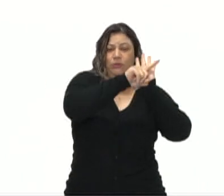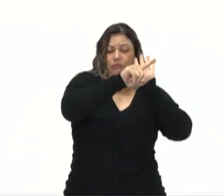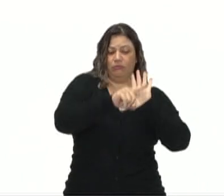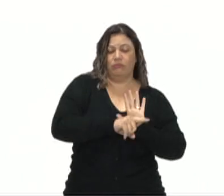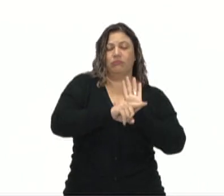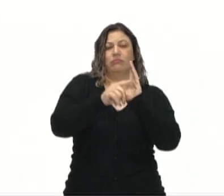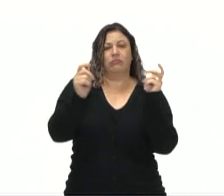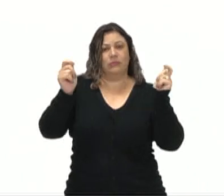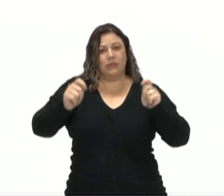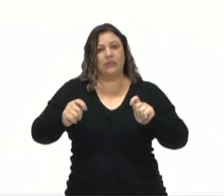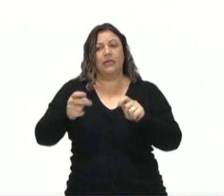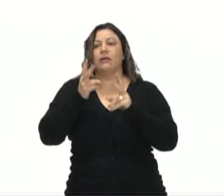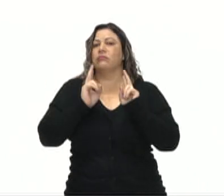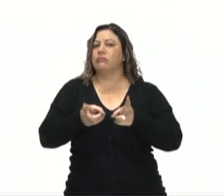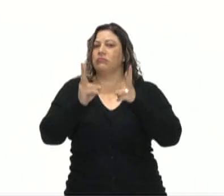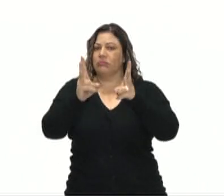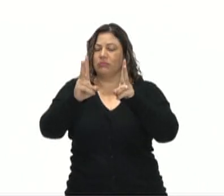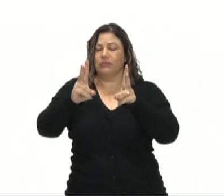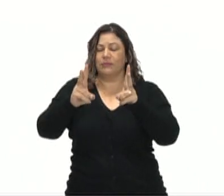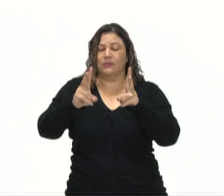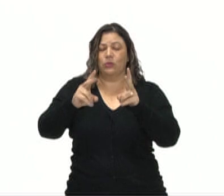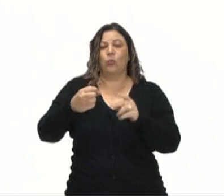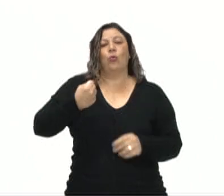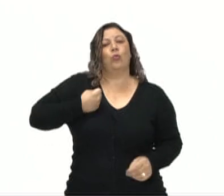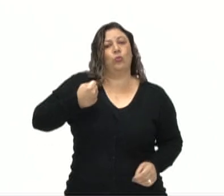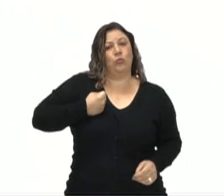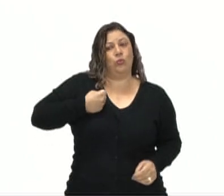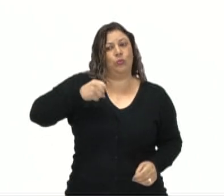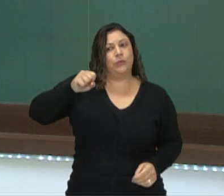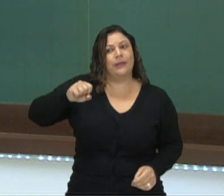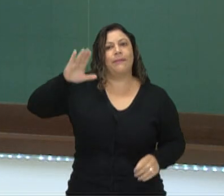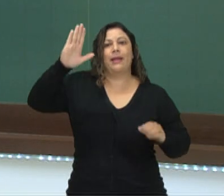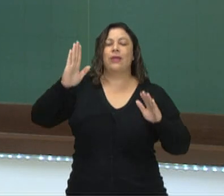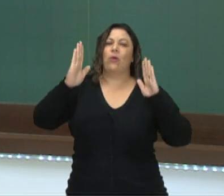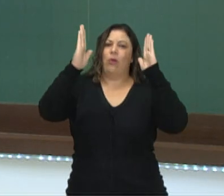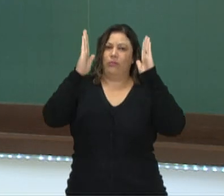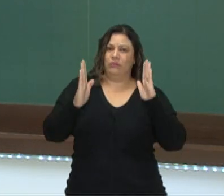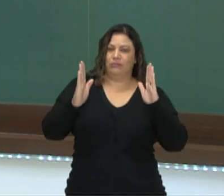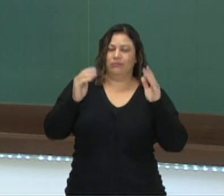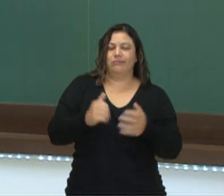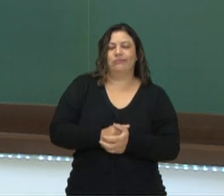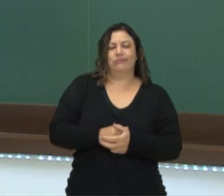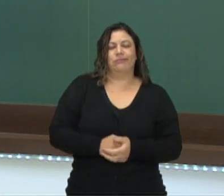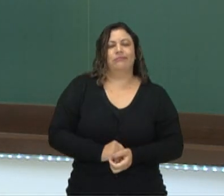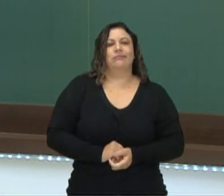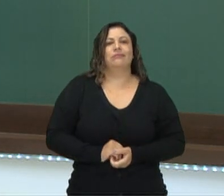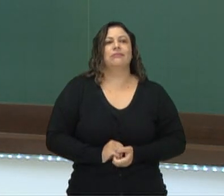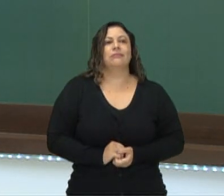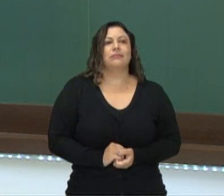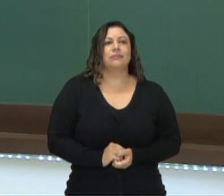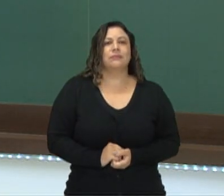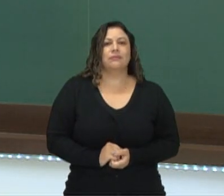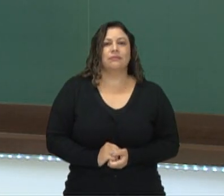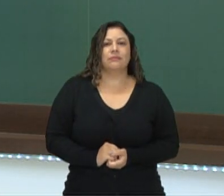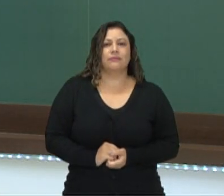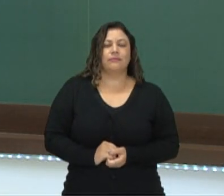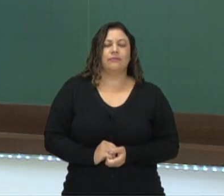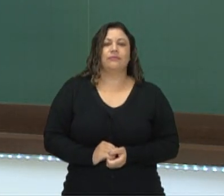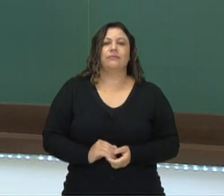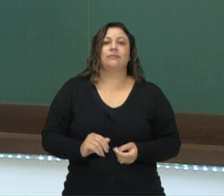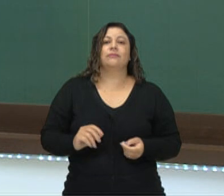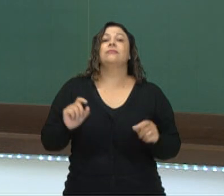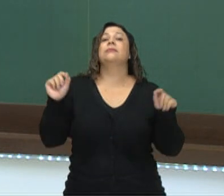e conservar o sinal do número que tem maior módulo, né? Aquele número maior, tá bom? Em